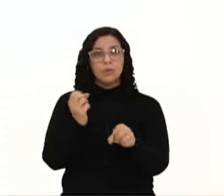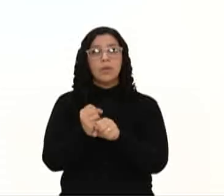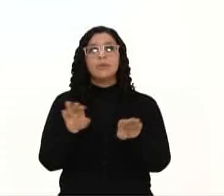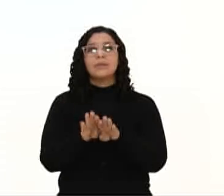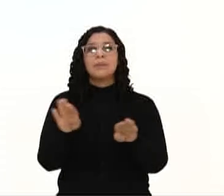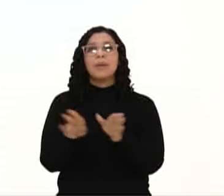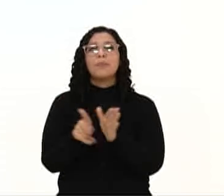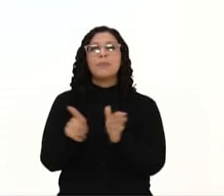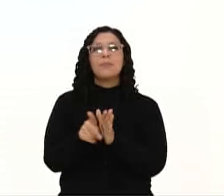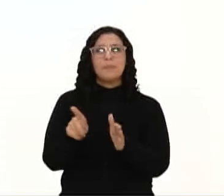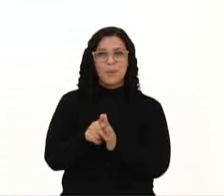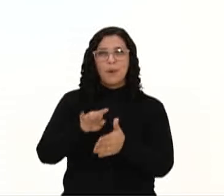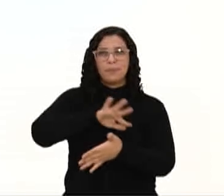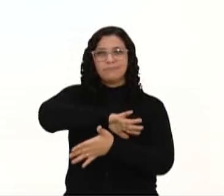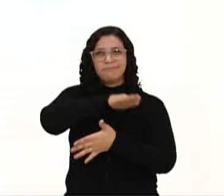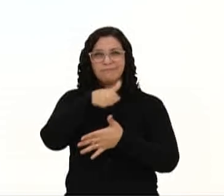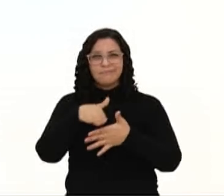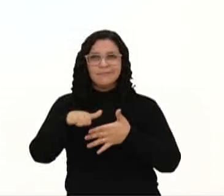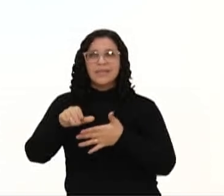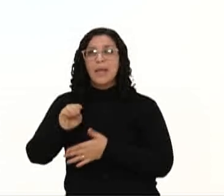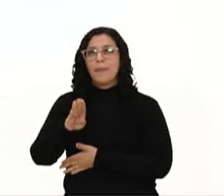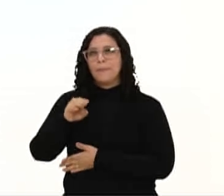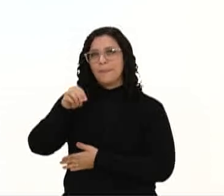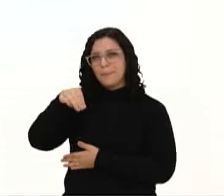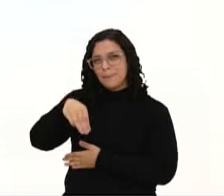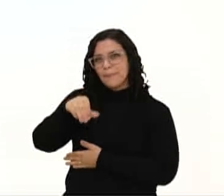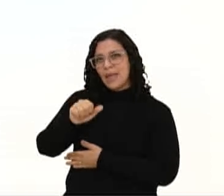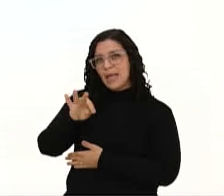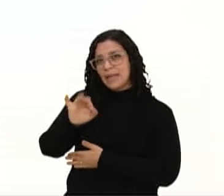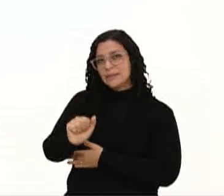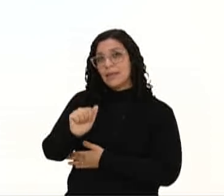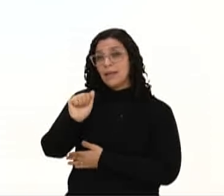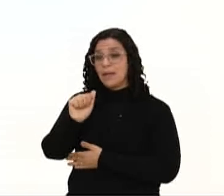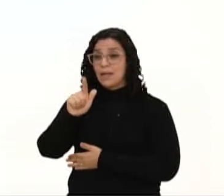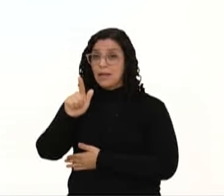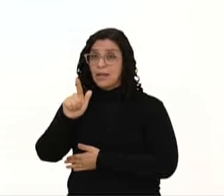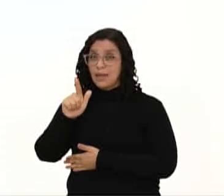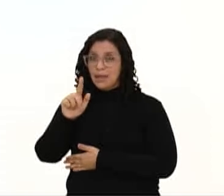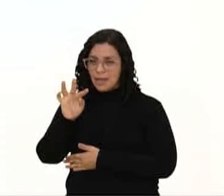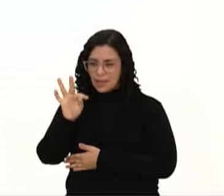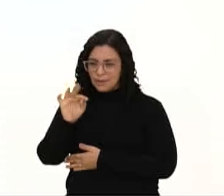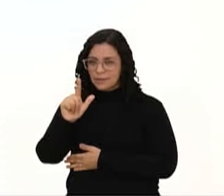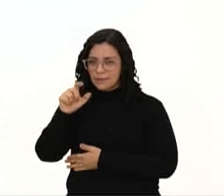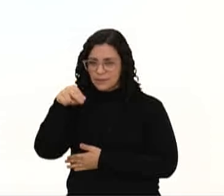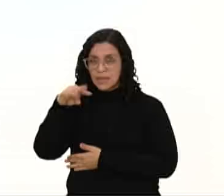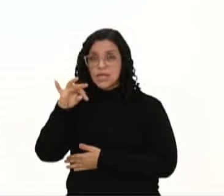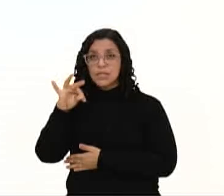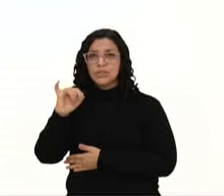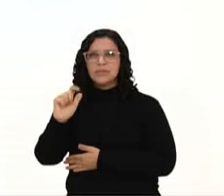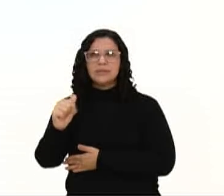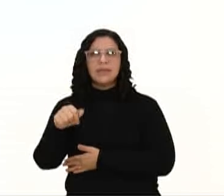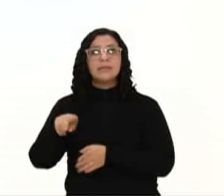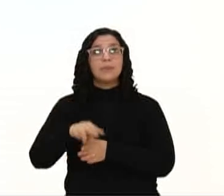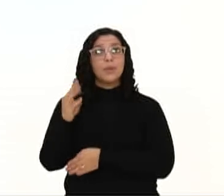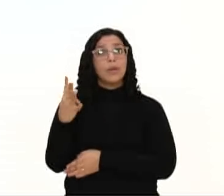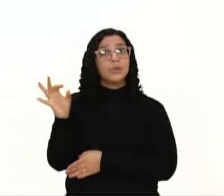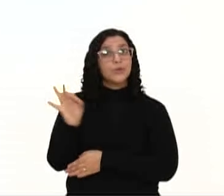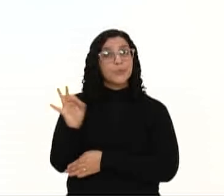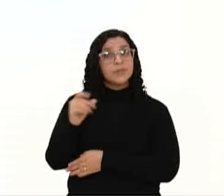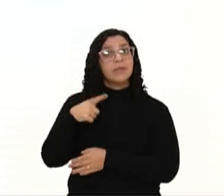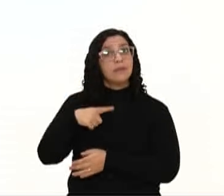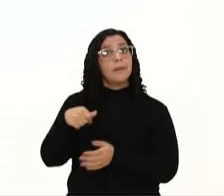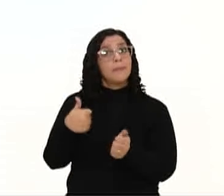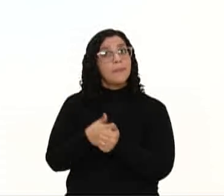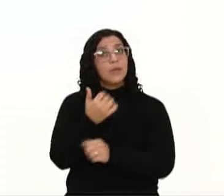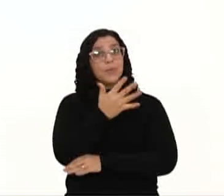à Mata Atlântica é os que mais chamam a atenção, por isso que eu trouxe eles para vocês. Em 2017, 4% dos rios que